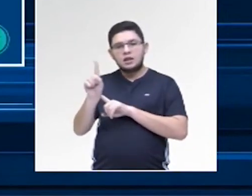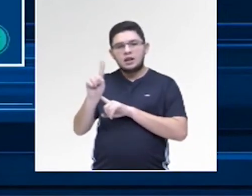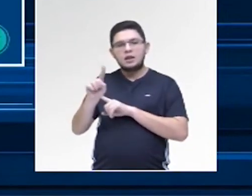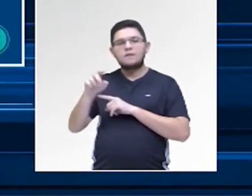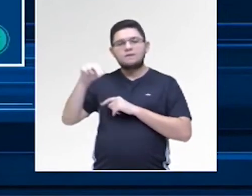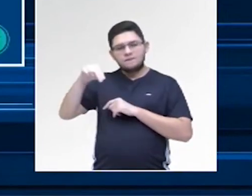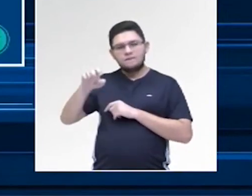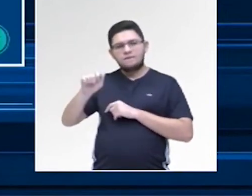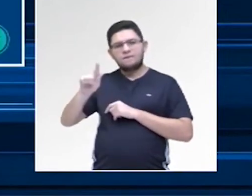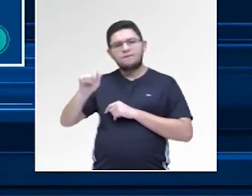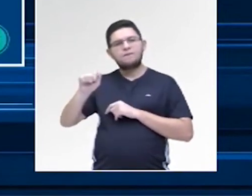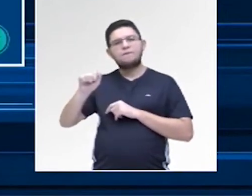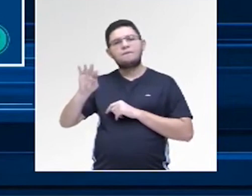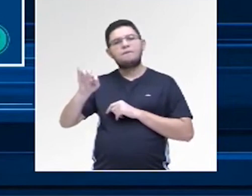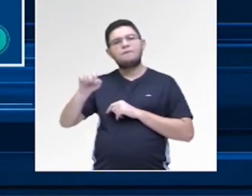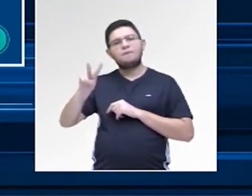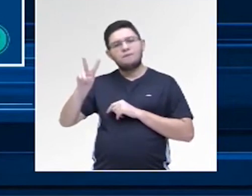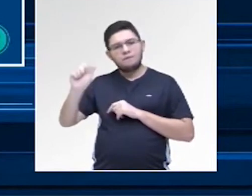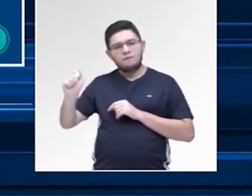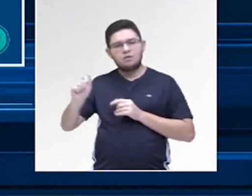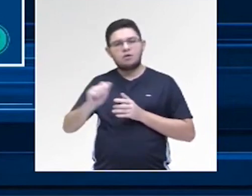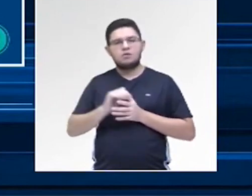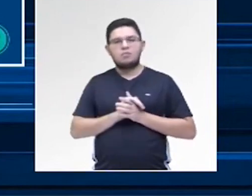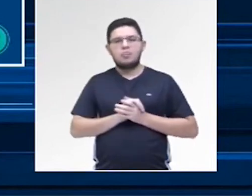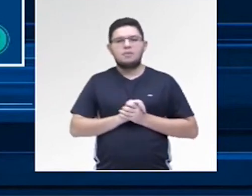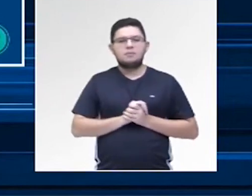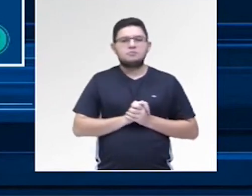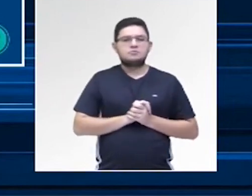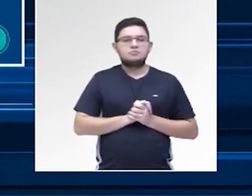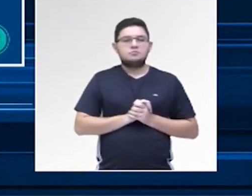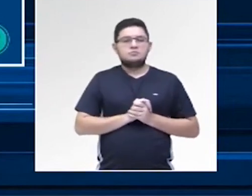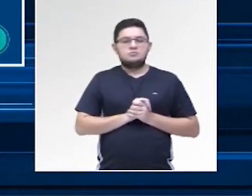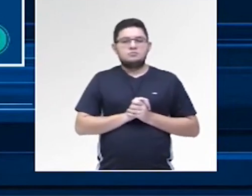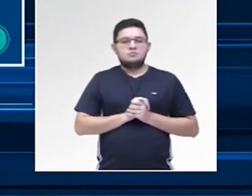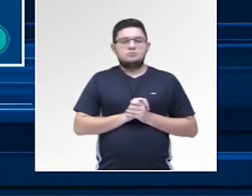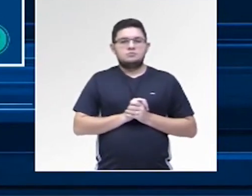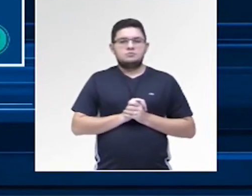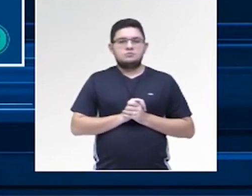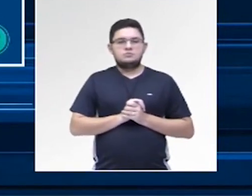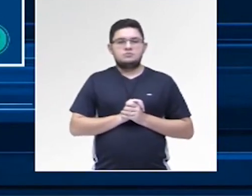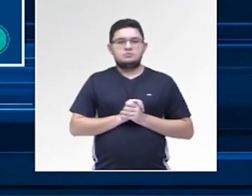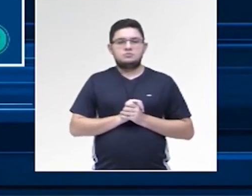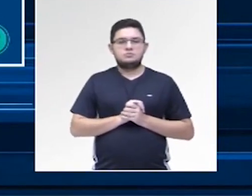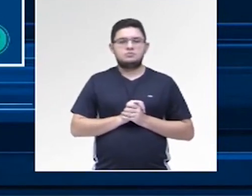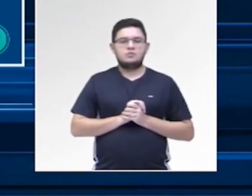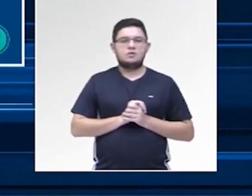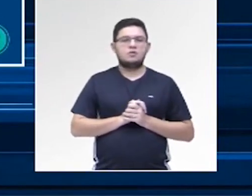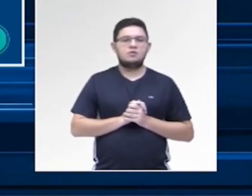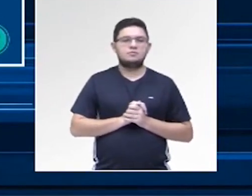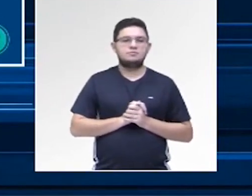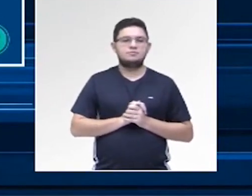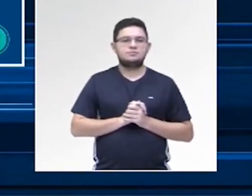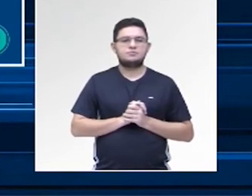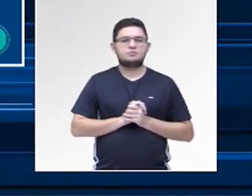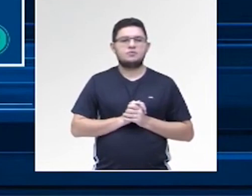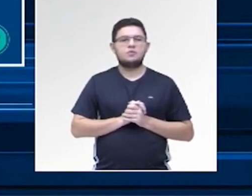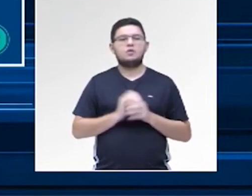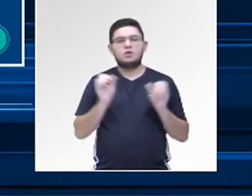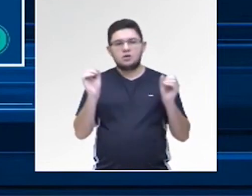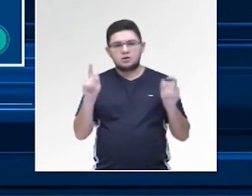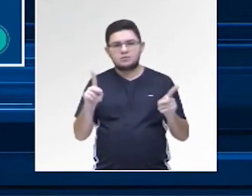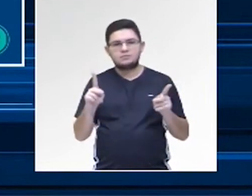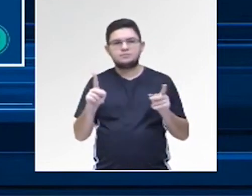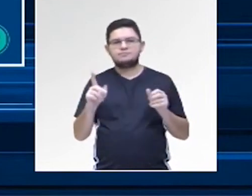também, né? Dentre as opções ali. There wasn't. É o que eu vou preencher essa segunda frase na letra B. ok? Não